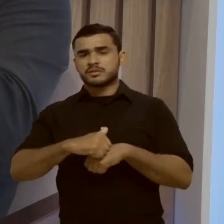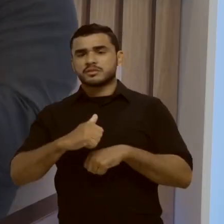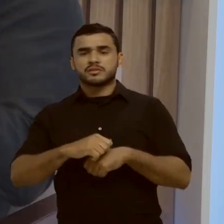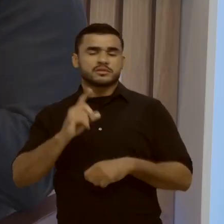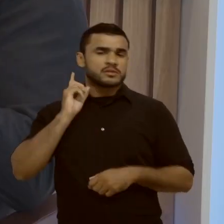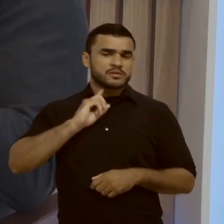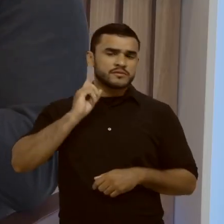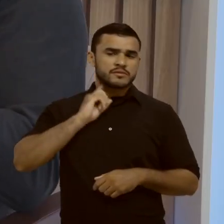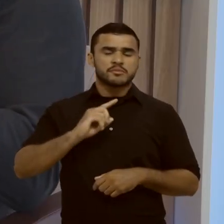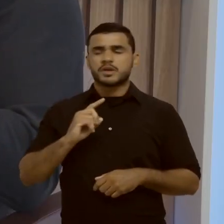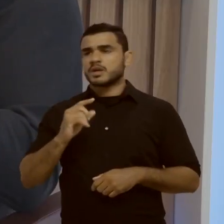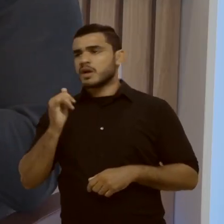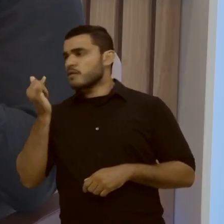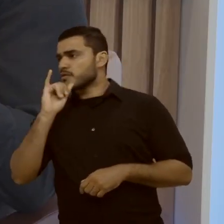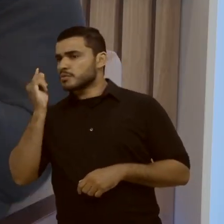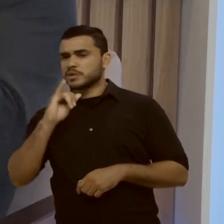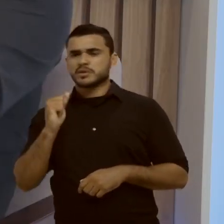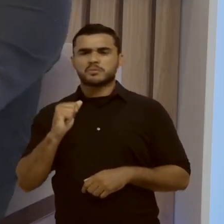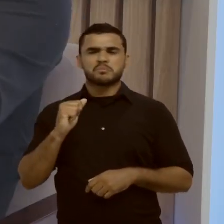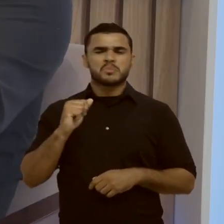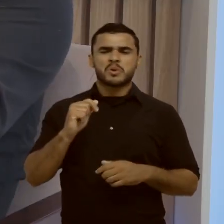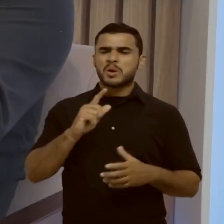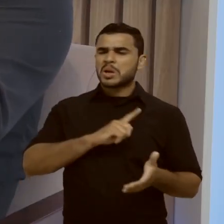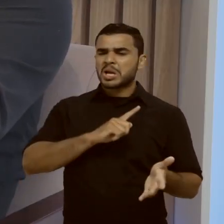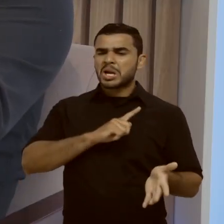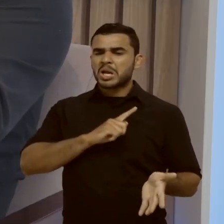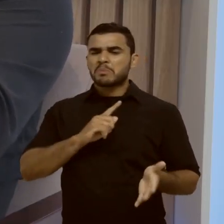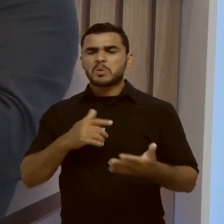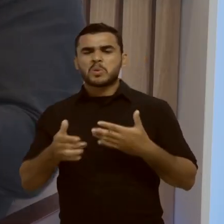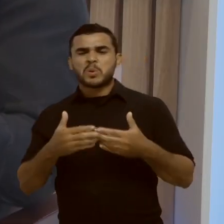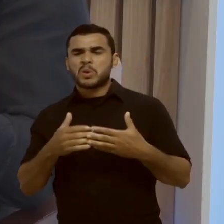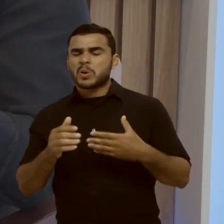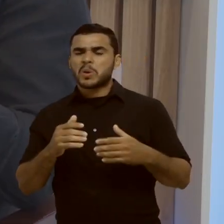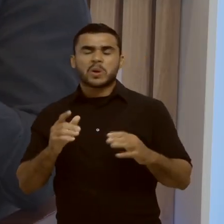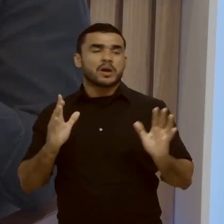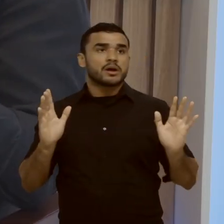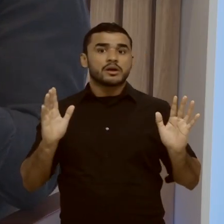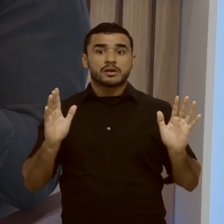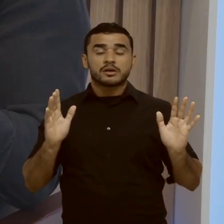Flamengo, Fluminense, o Grêmio Internacional, que também seja punido, tá? Que não